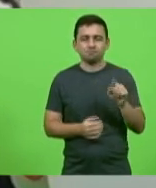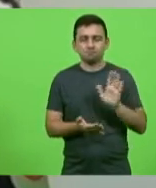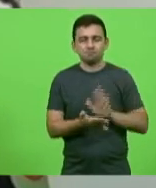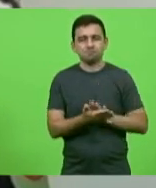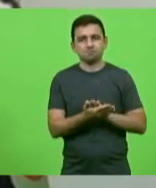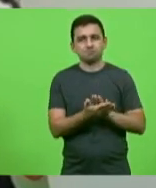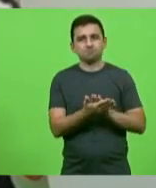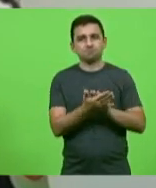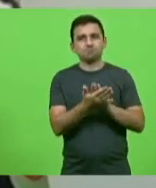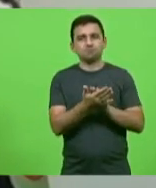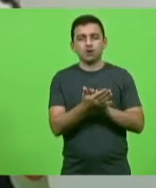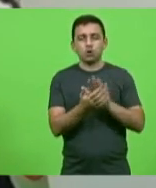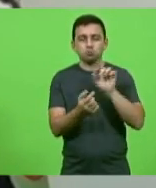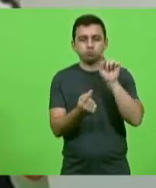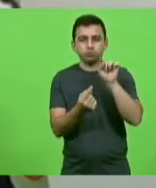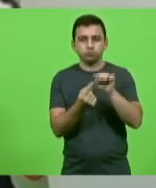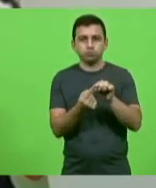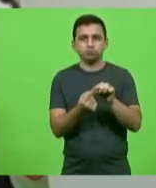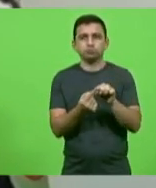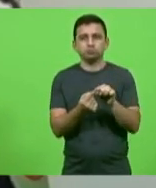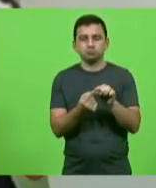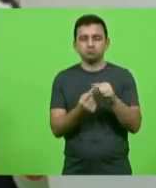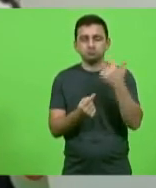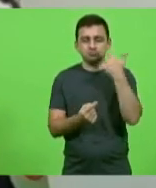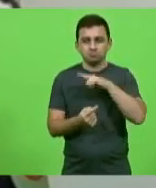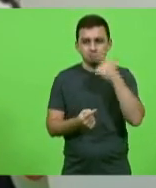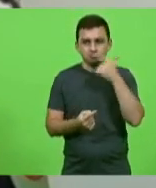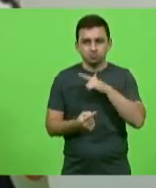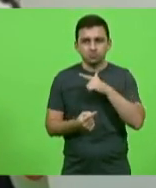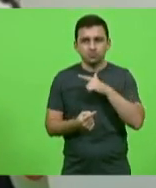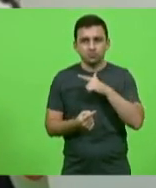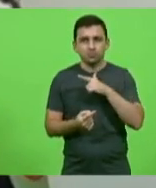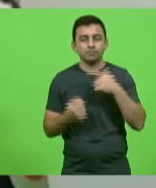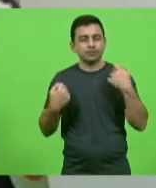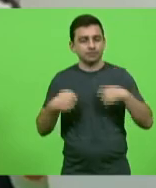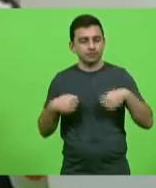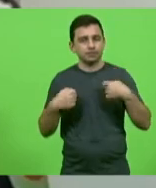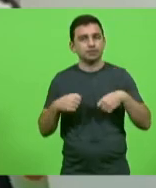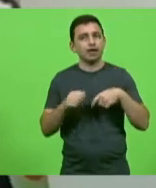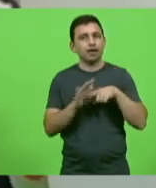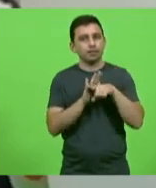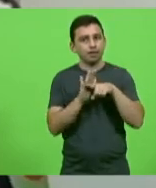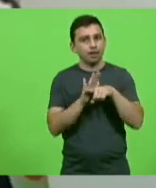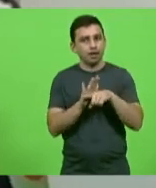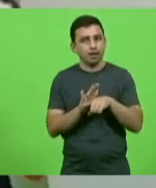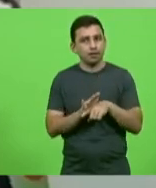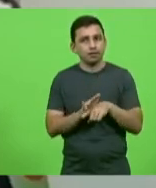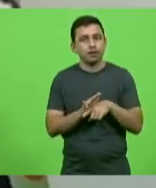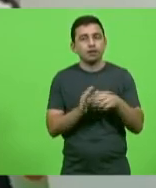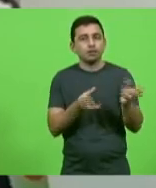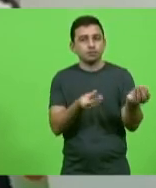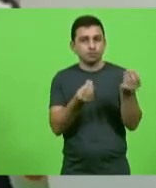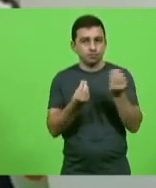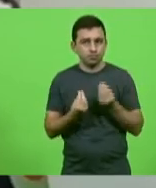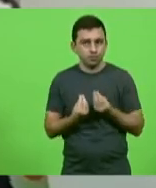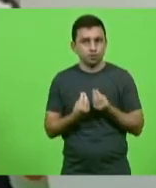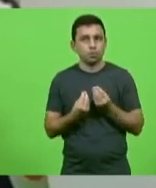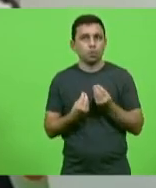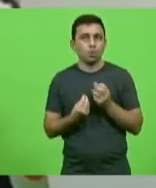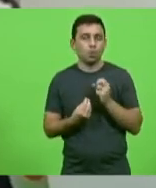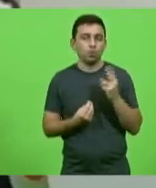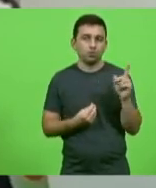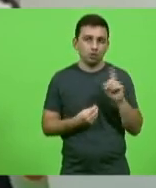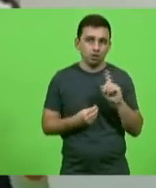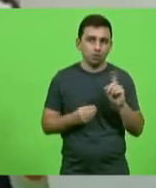parabenizo pela objetividade do trabalho exige aqui uma análise sobre o recebimento ou não da representação